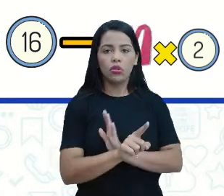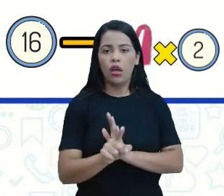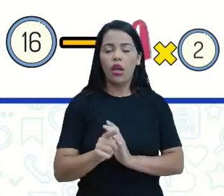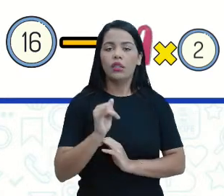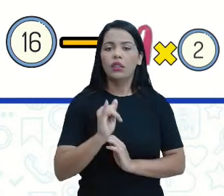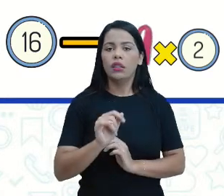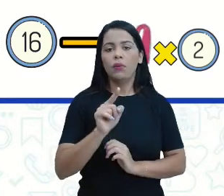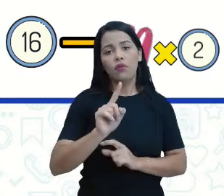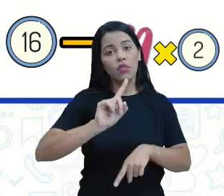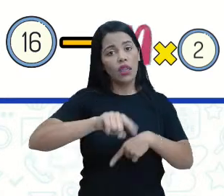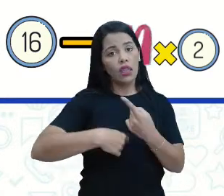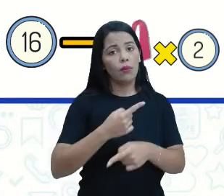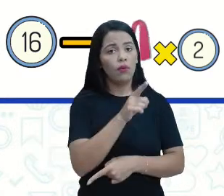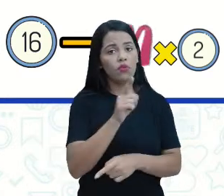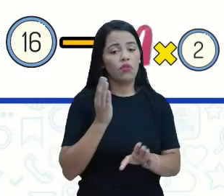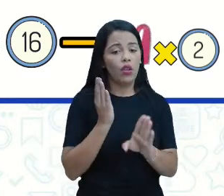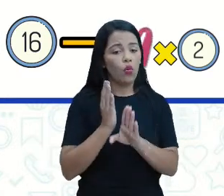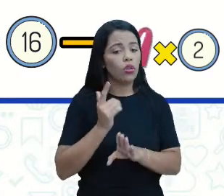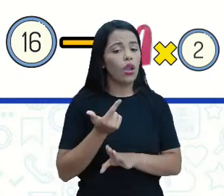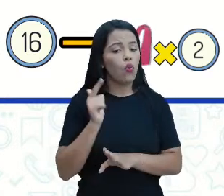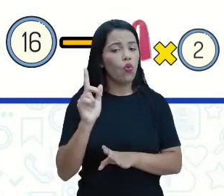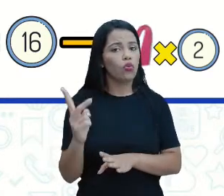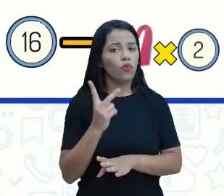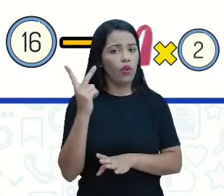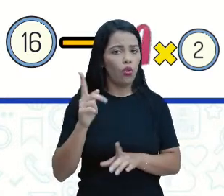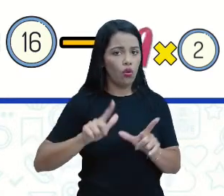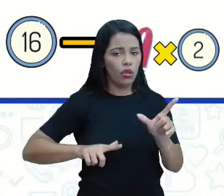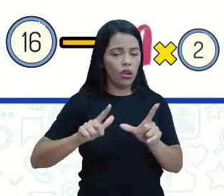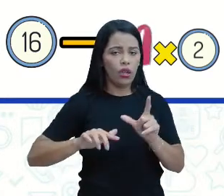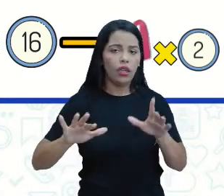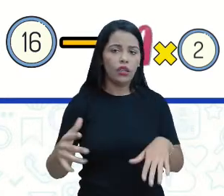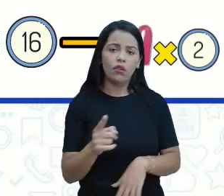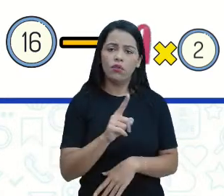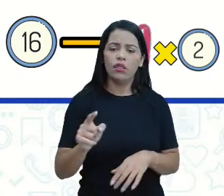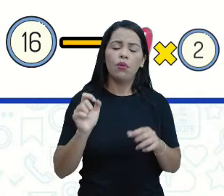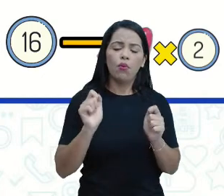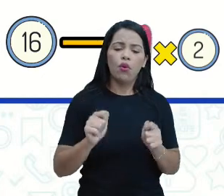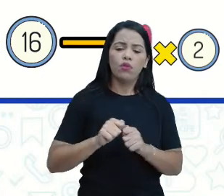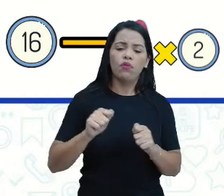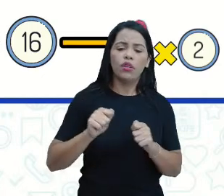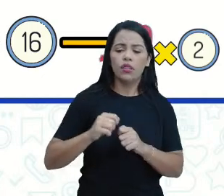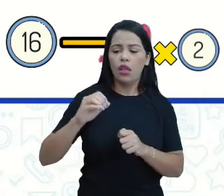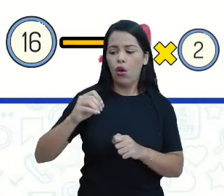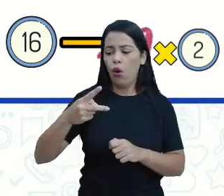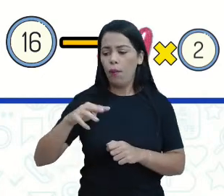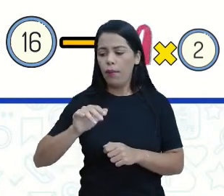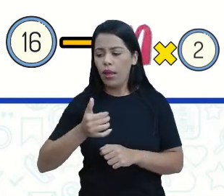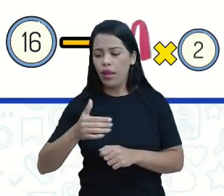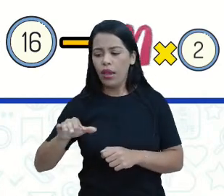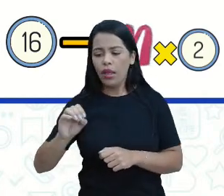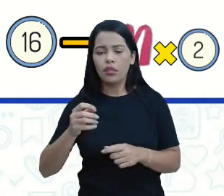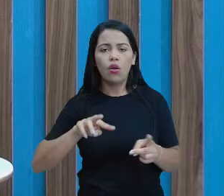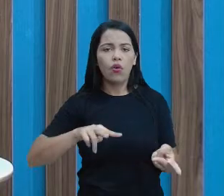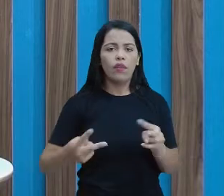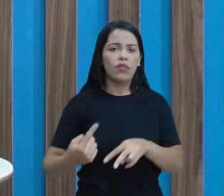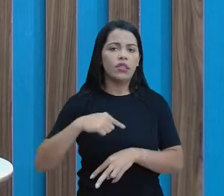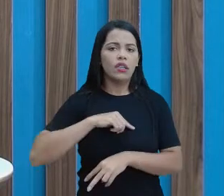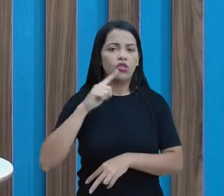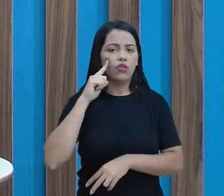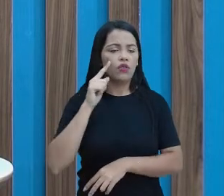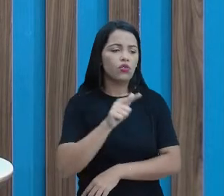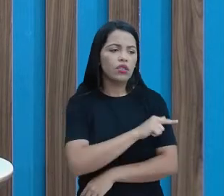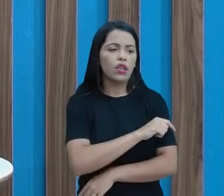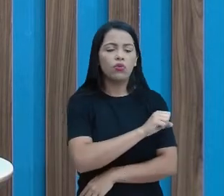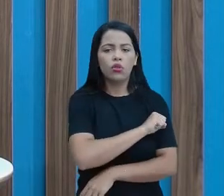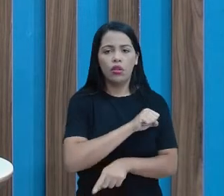encontrar o outro termo, certo? E aí você pode praticar a operação inversa que a gente viu aí no 7º, no 8º ano também,